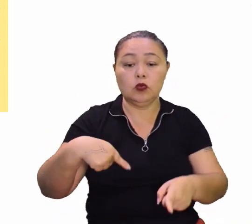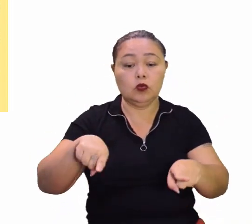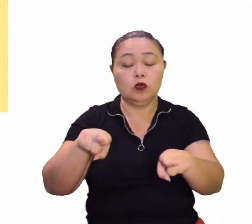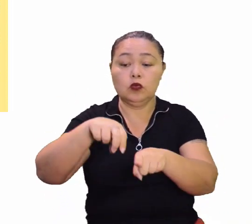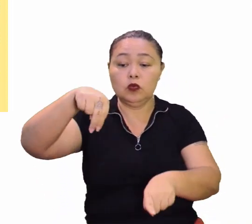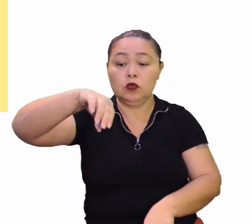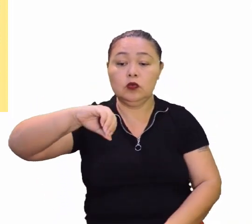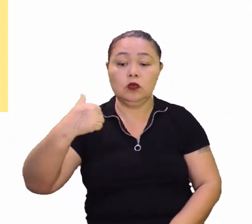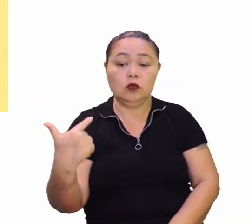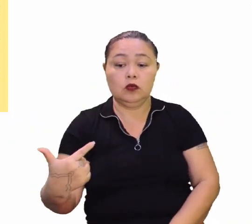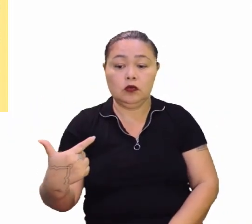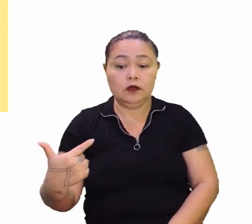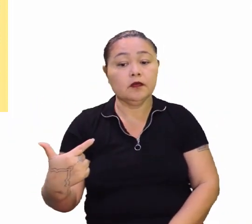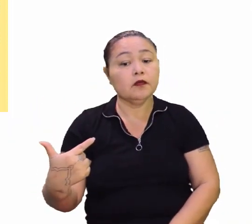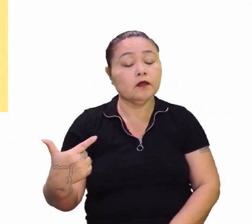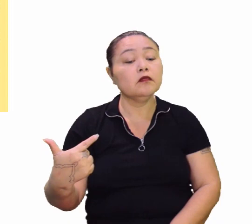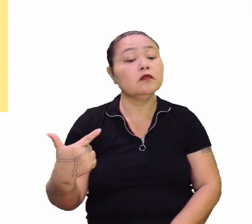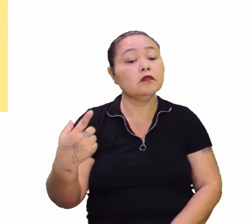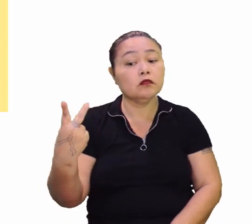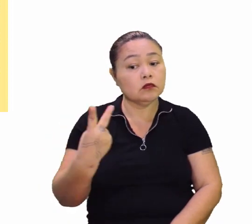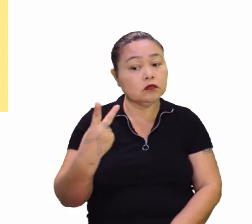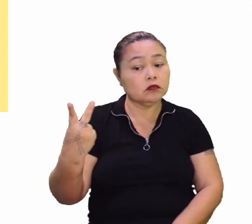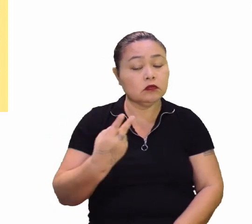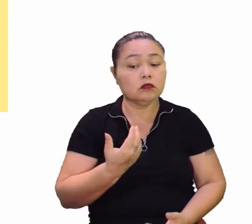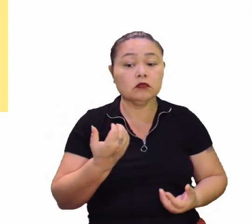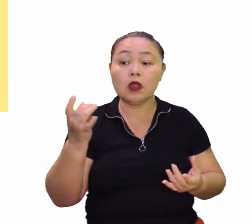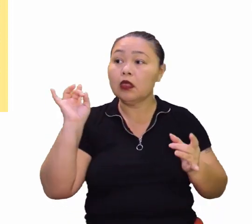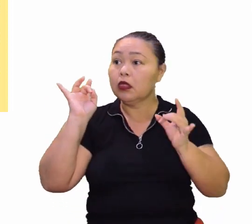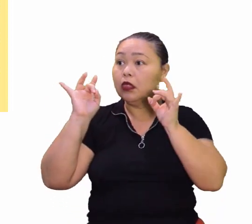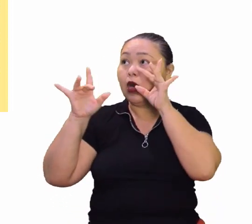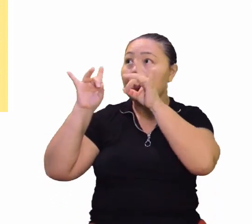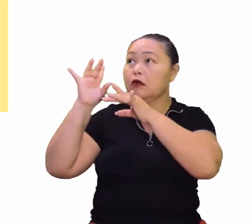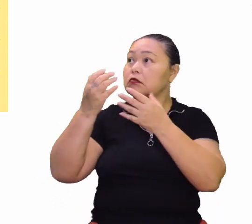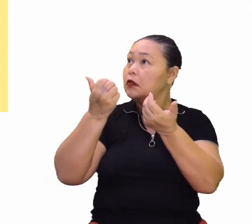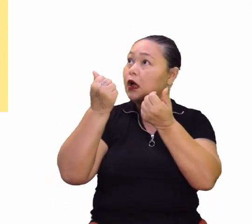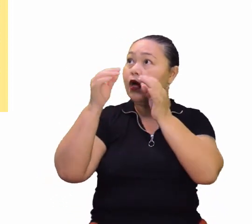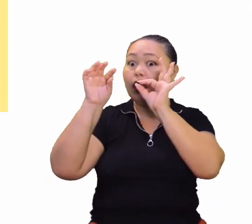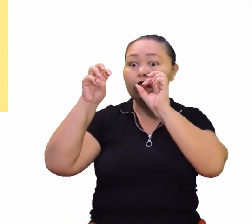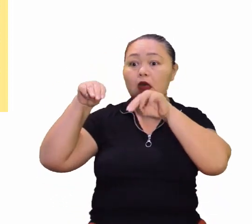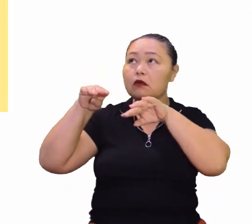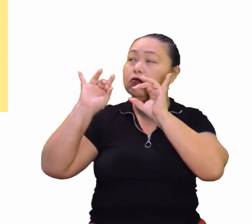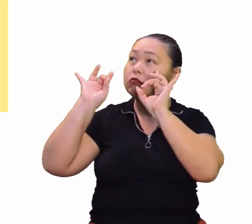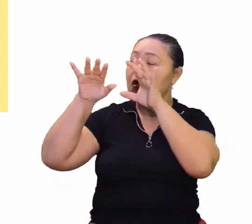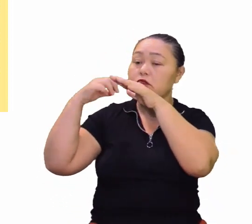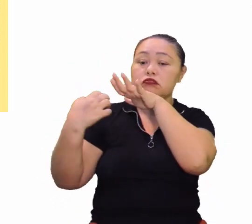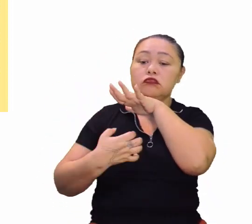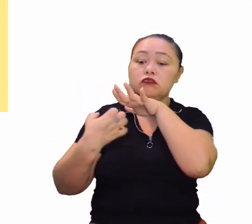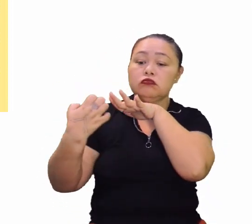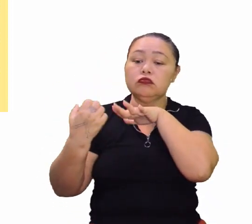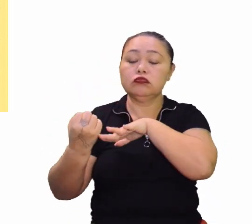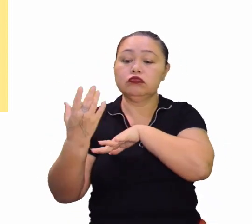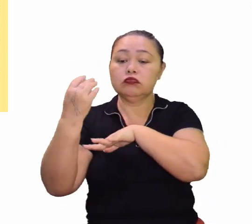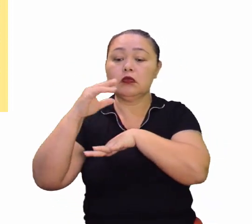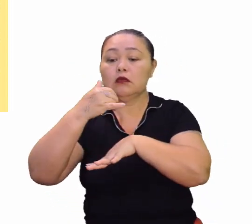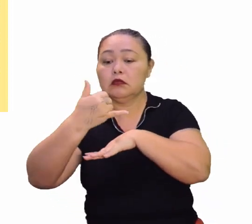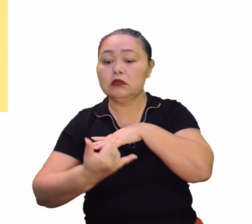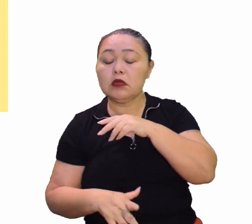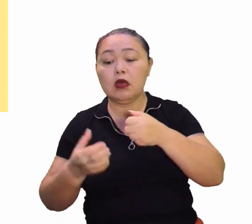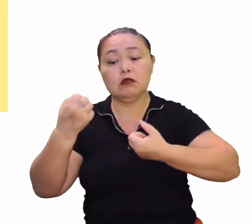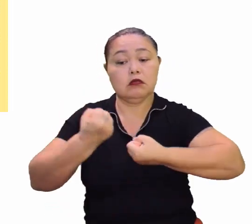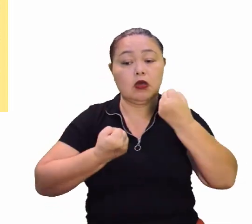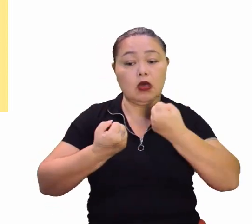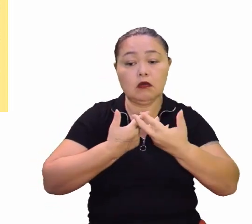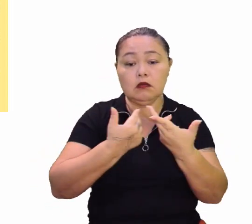o dióxido de nitrogênio são lançados na atmosfera por indústrias termoelétricas,